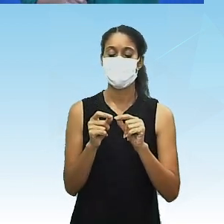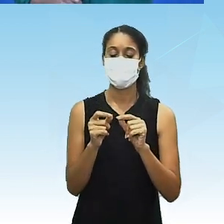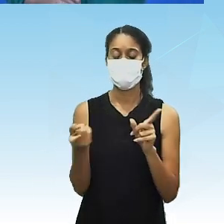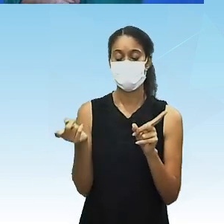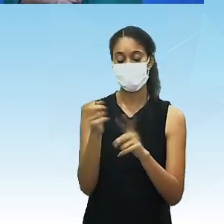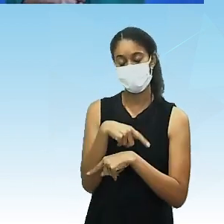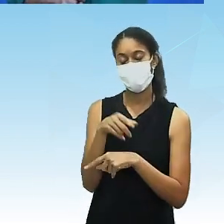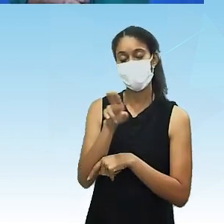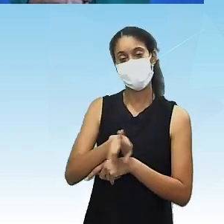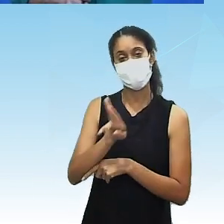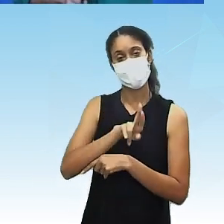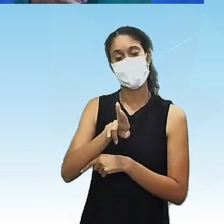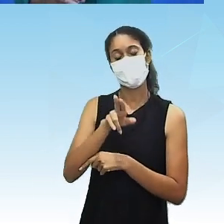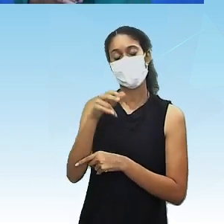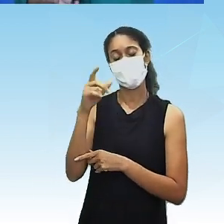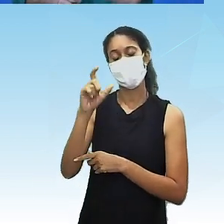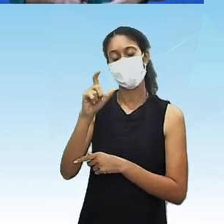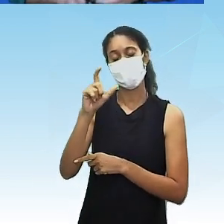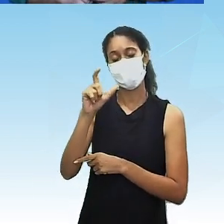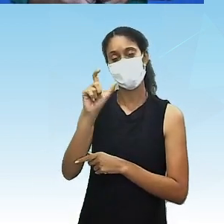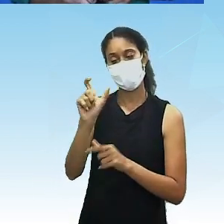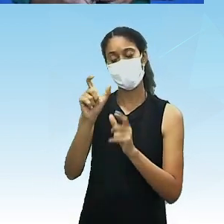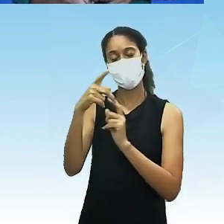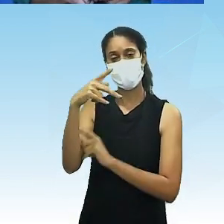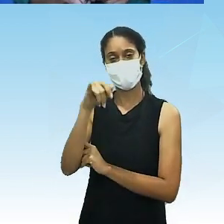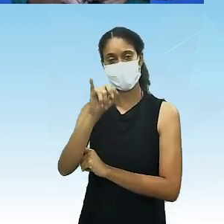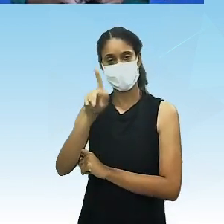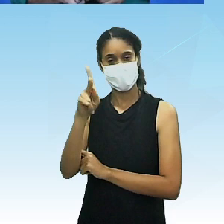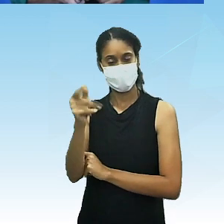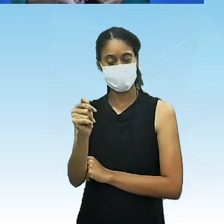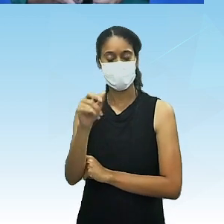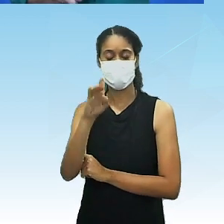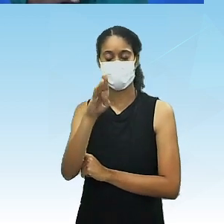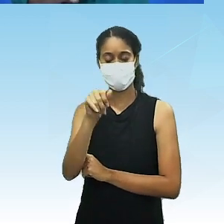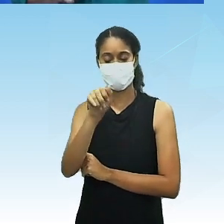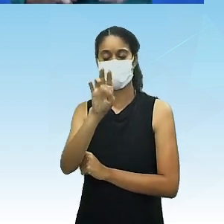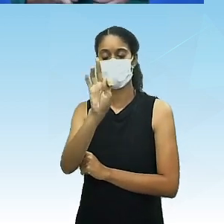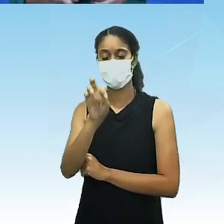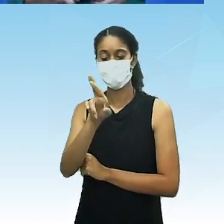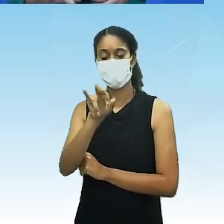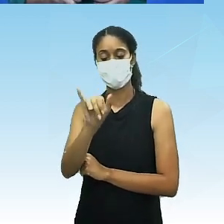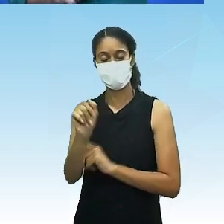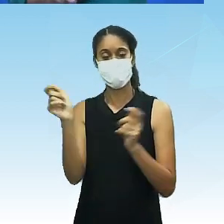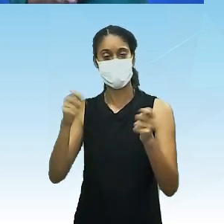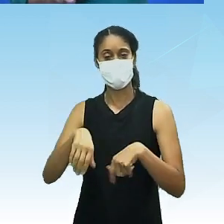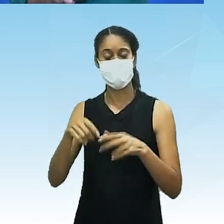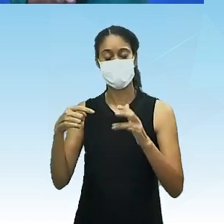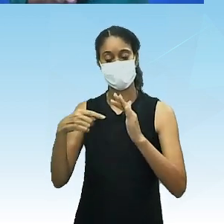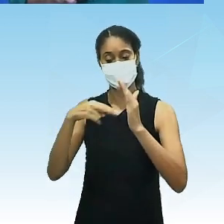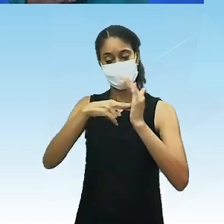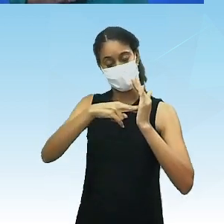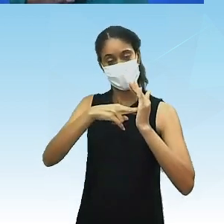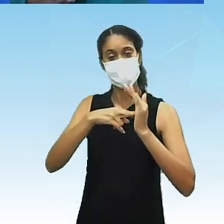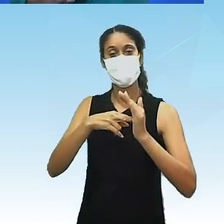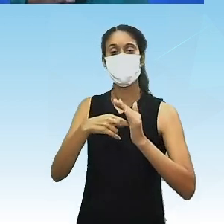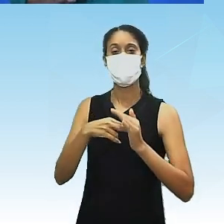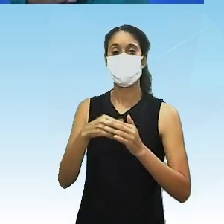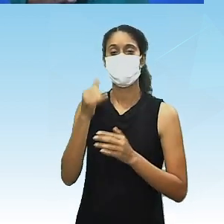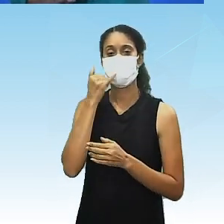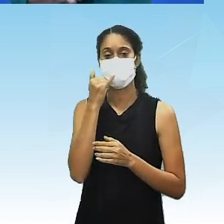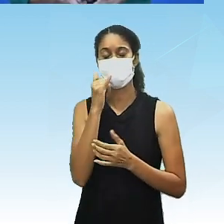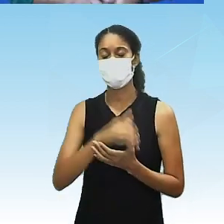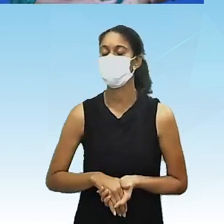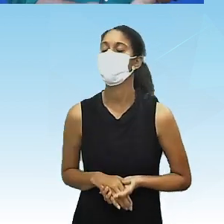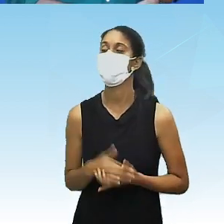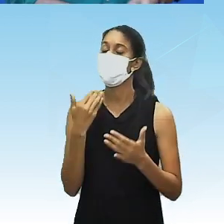uma bateria que permite você carregar, por exemplo, seu celular aí em casa. É isso que você está vestindo agora, tá vendo? Entendeu? Bota para carregar, viu? Perca